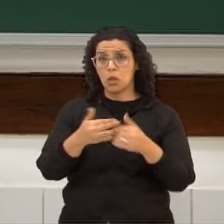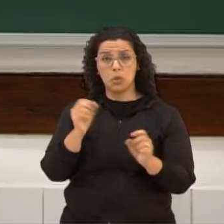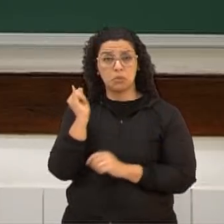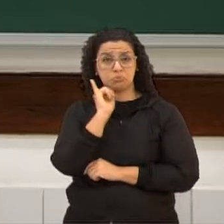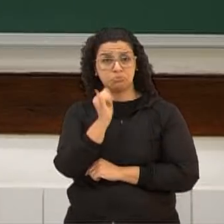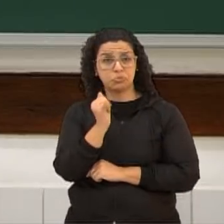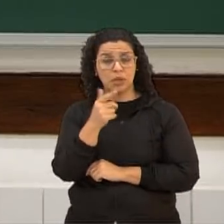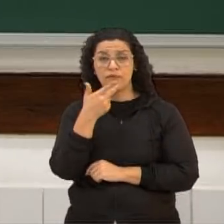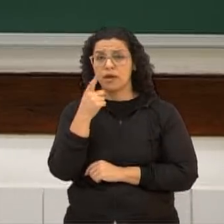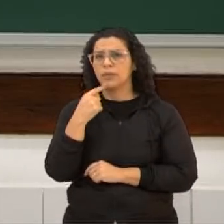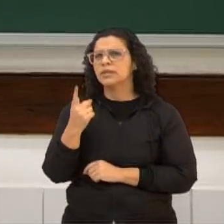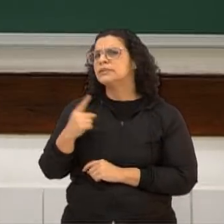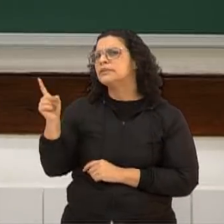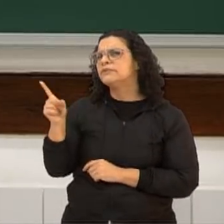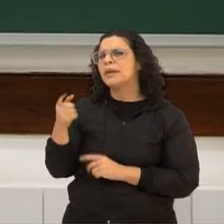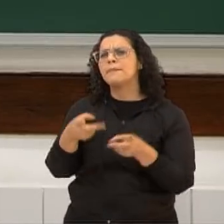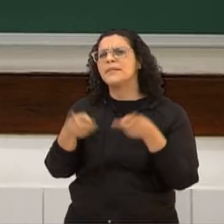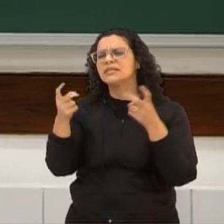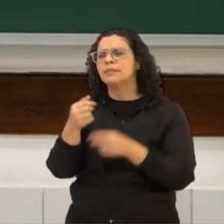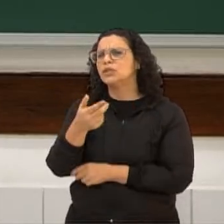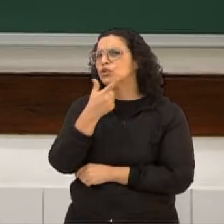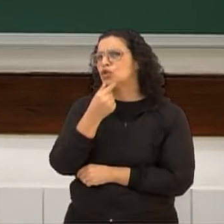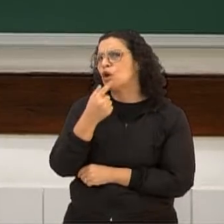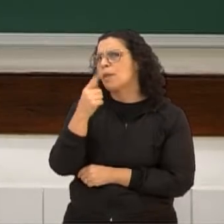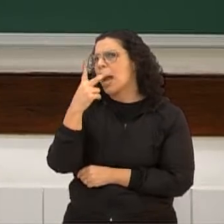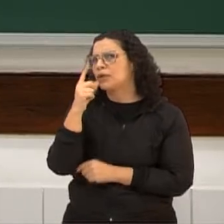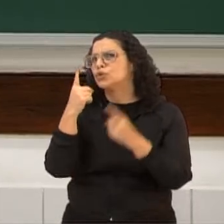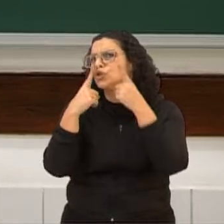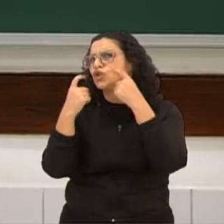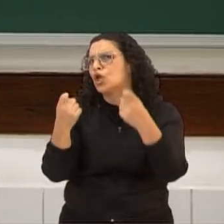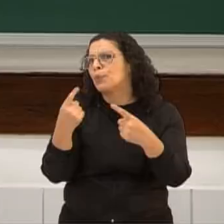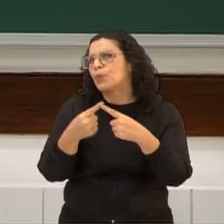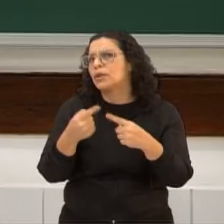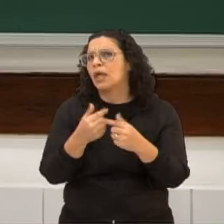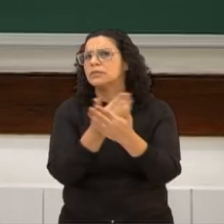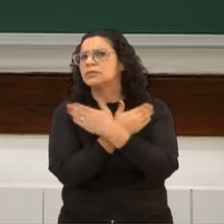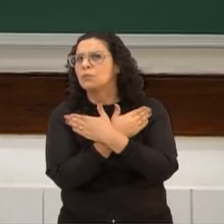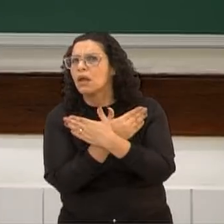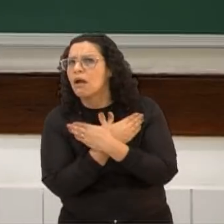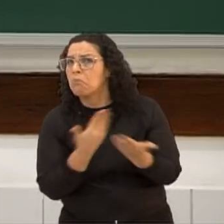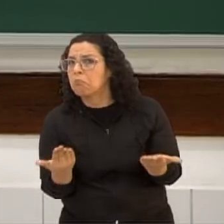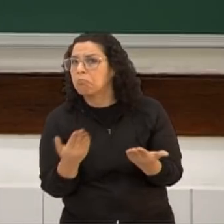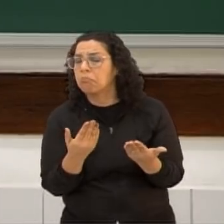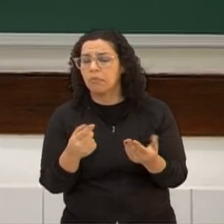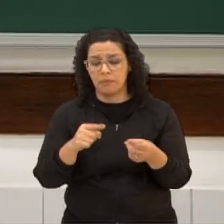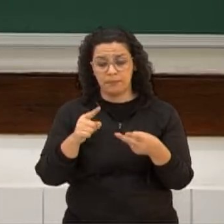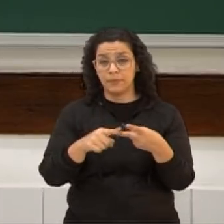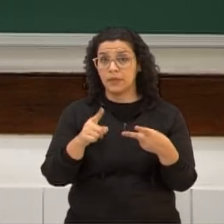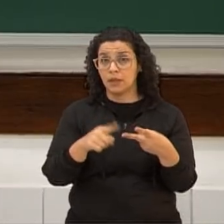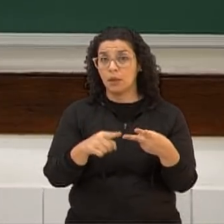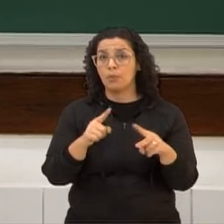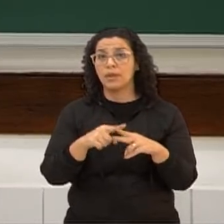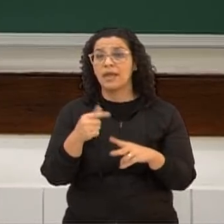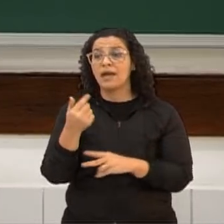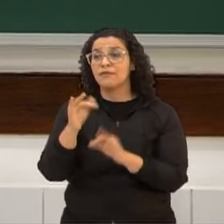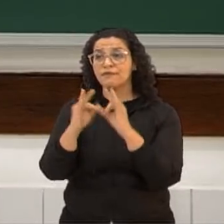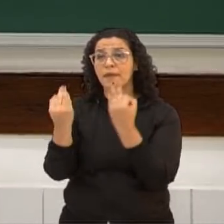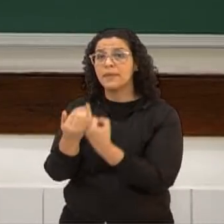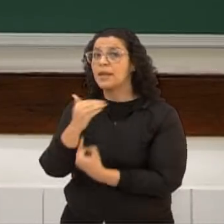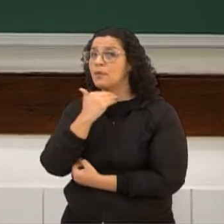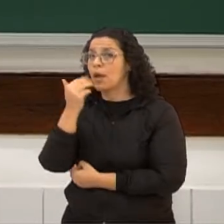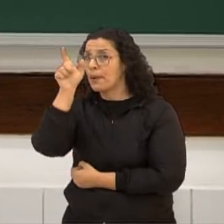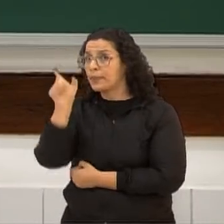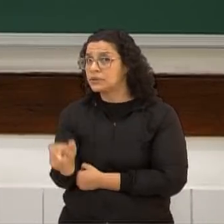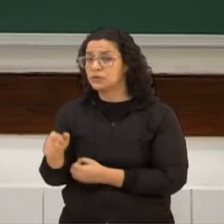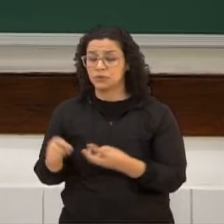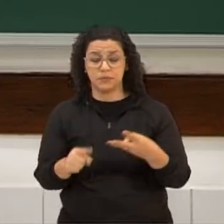ela. Então, nessa imagem aqui, você pode dizer, talvez esse homem está chorando porque perdeu o emprego, ou talvez esse homem esteja chorando porque perdeu algum parente, ou